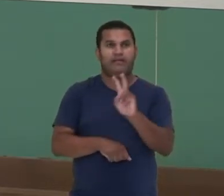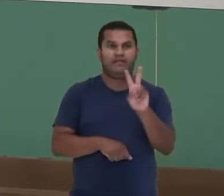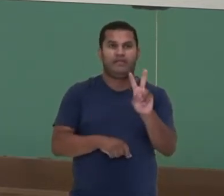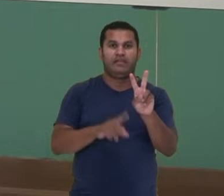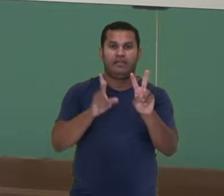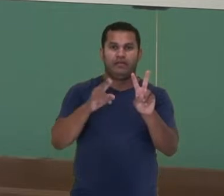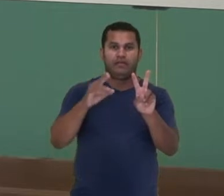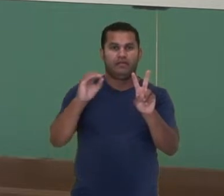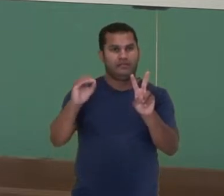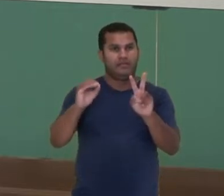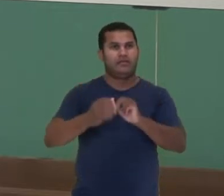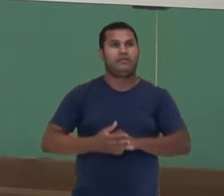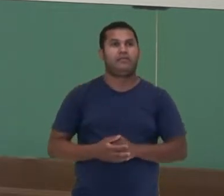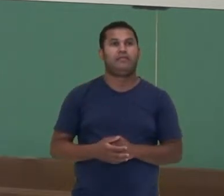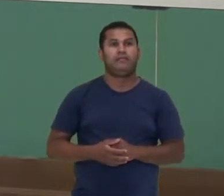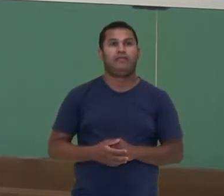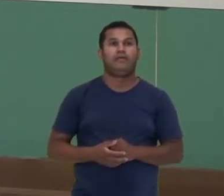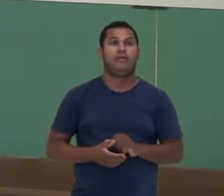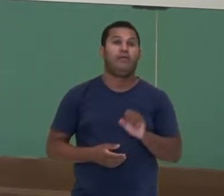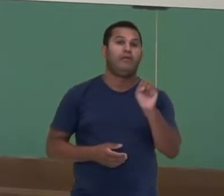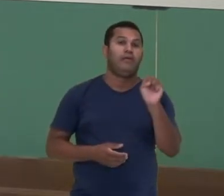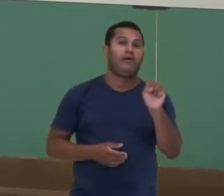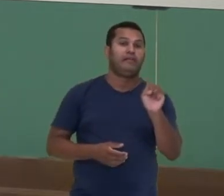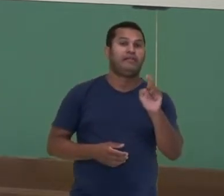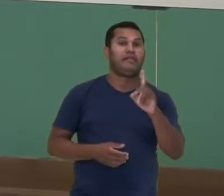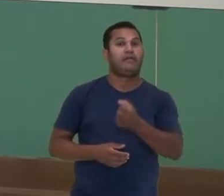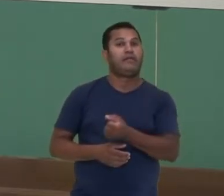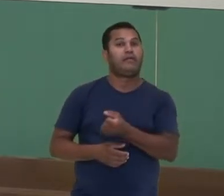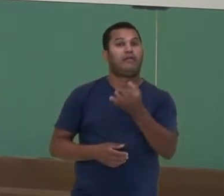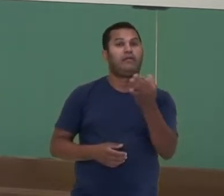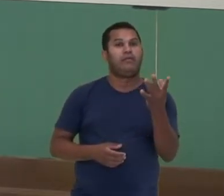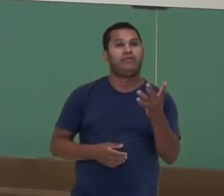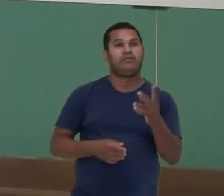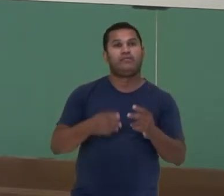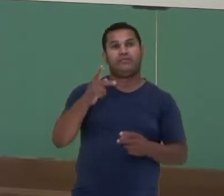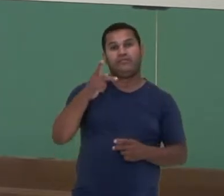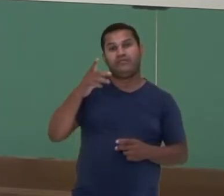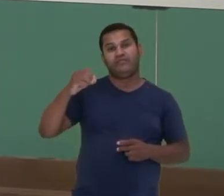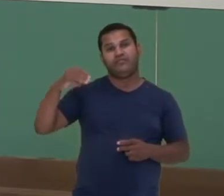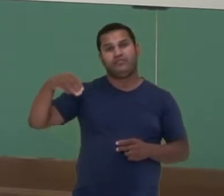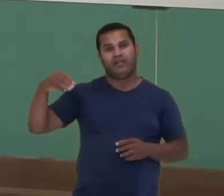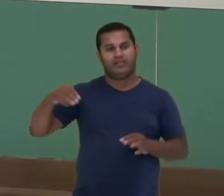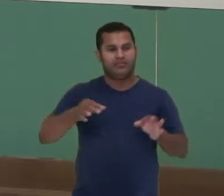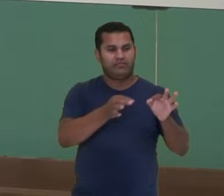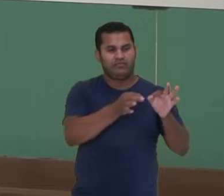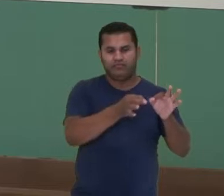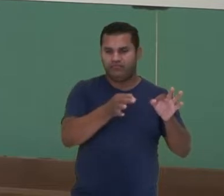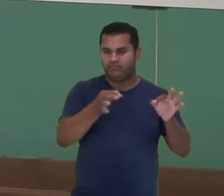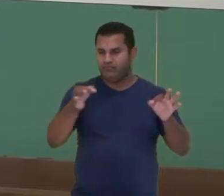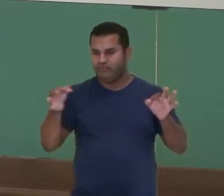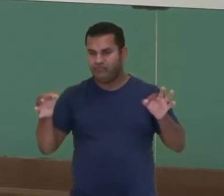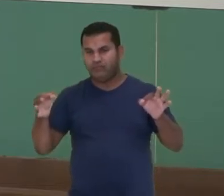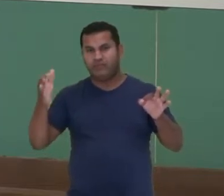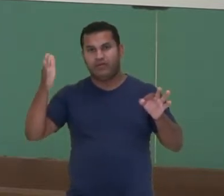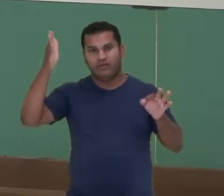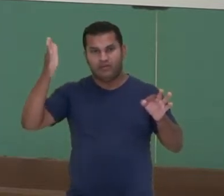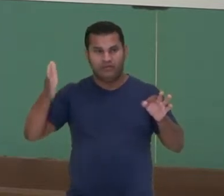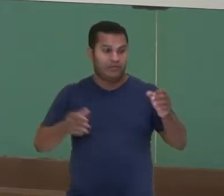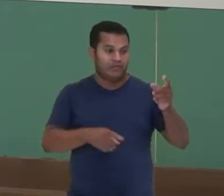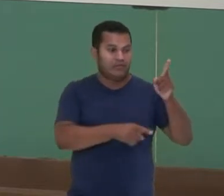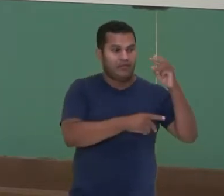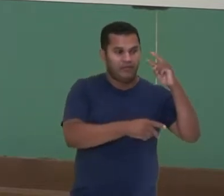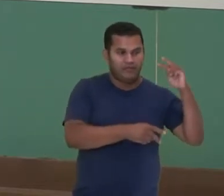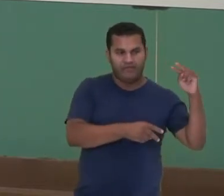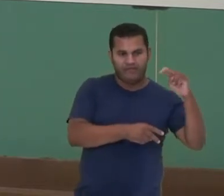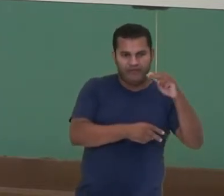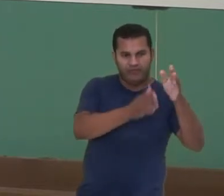o deslocamento, a distância percorrida, que seria no caso 20 metros, certo? A velocidade inicial, que seria o